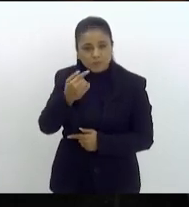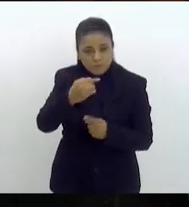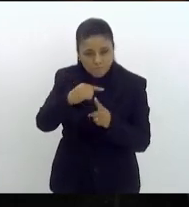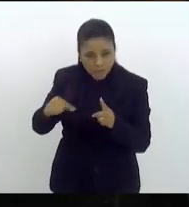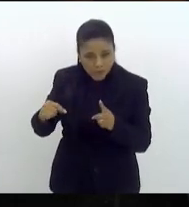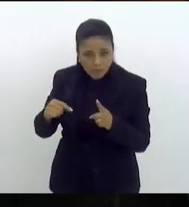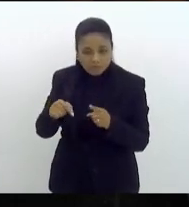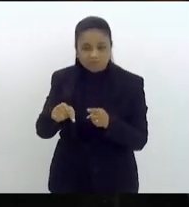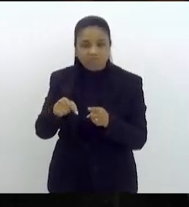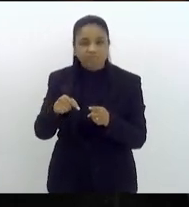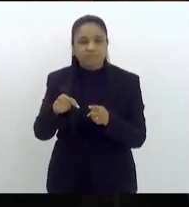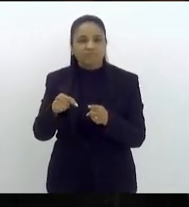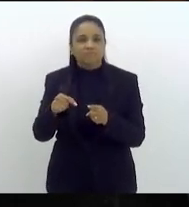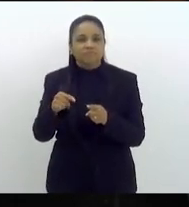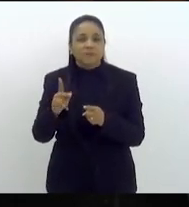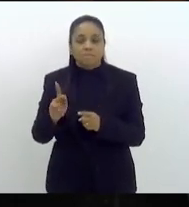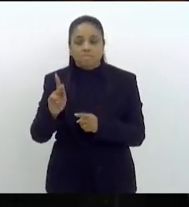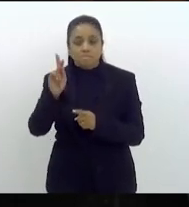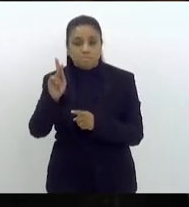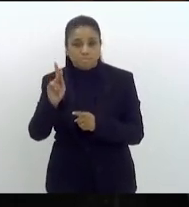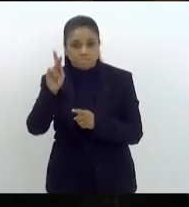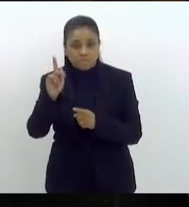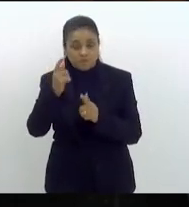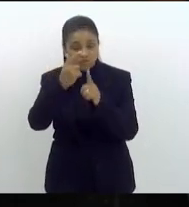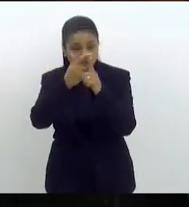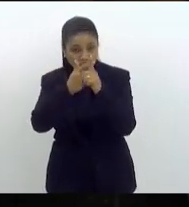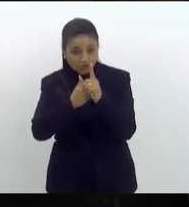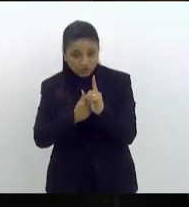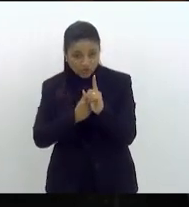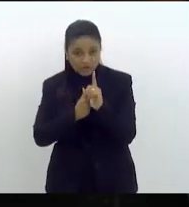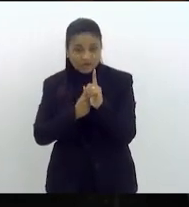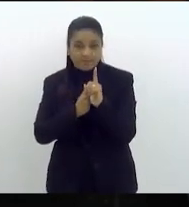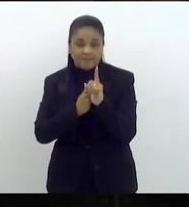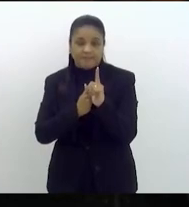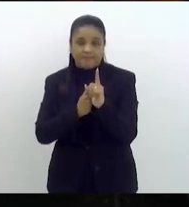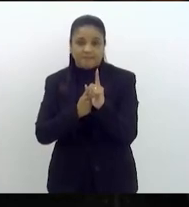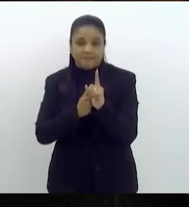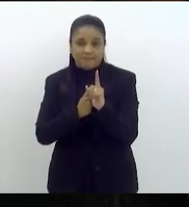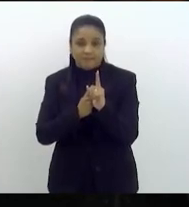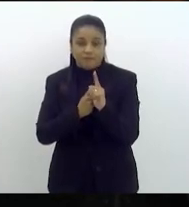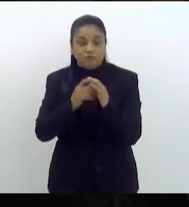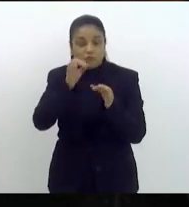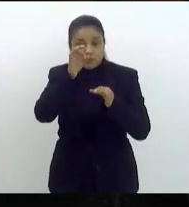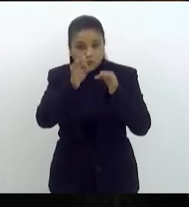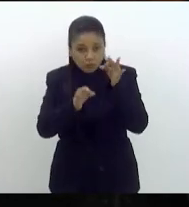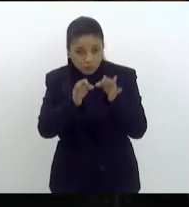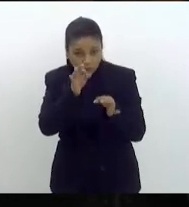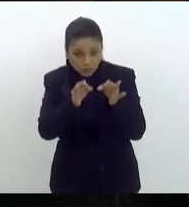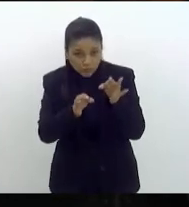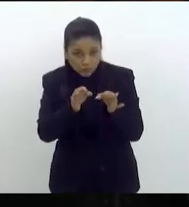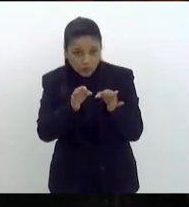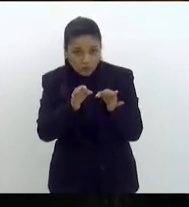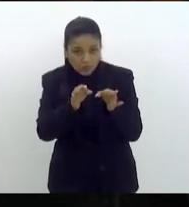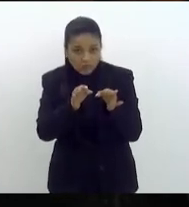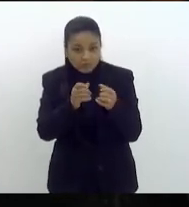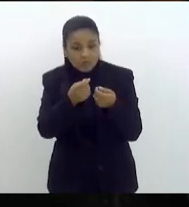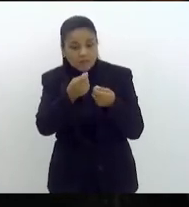demandas que a Petrobras tem na dívida ativa no judiciário e